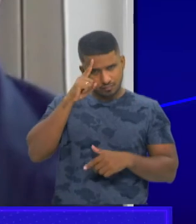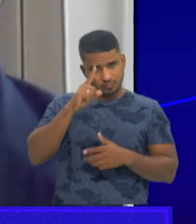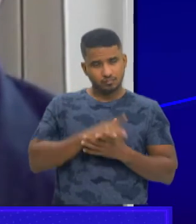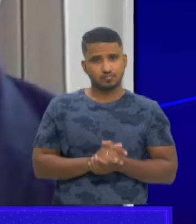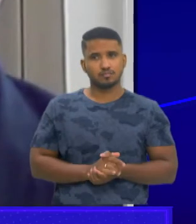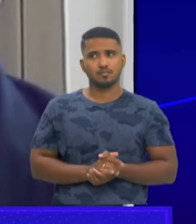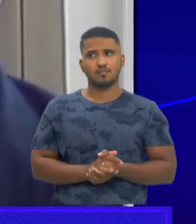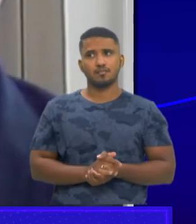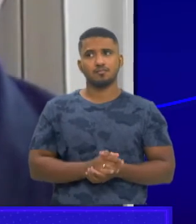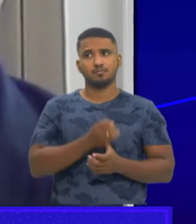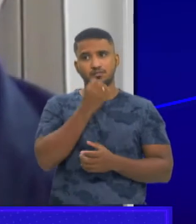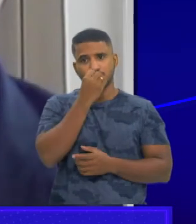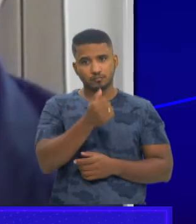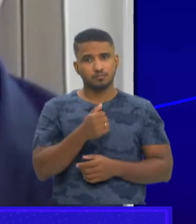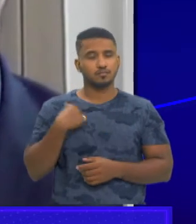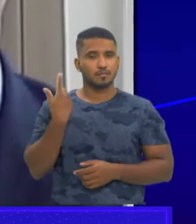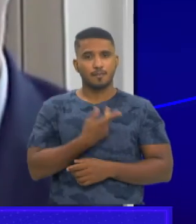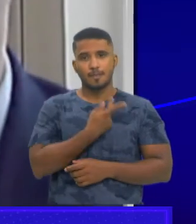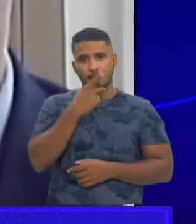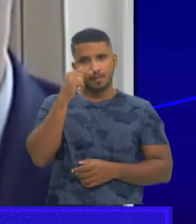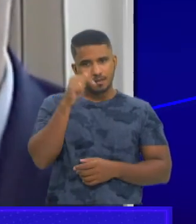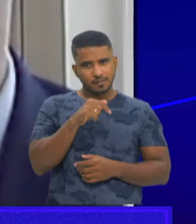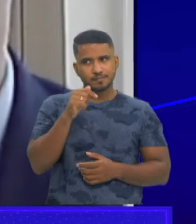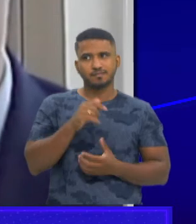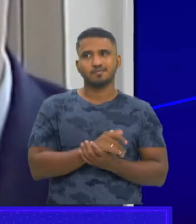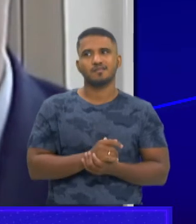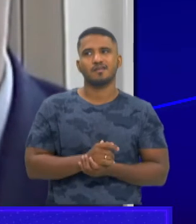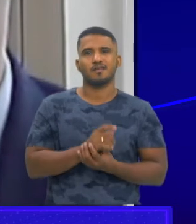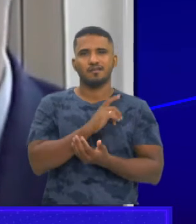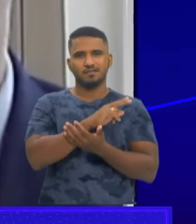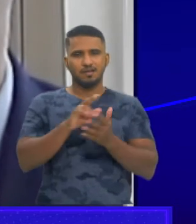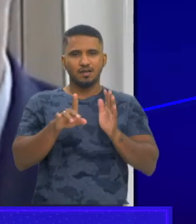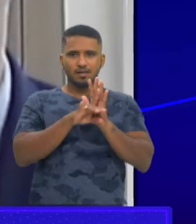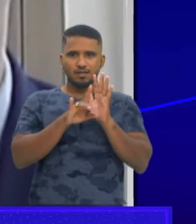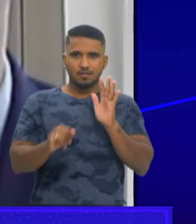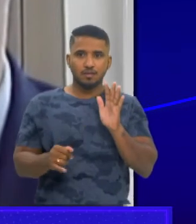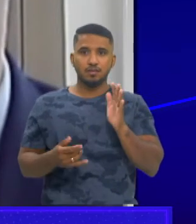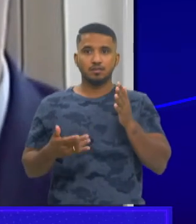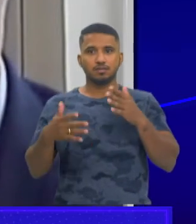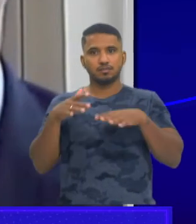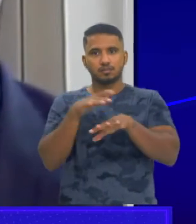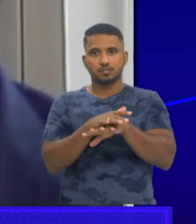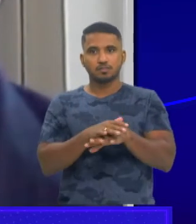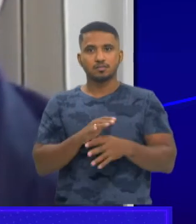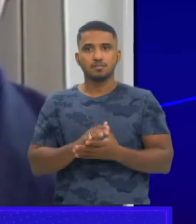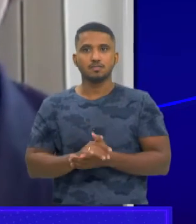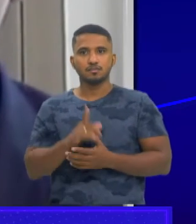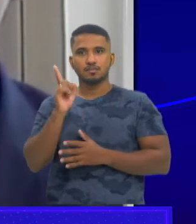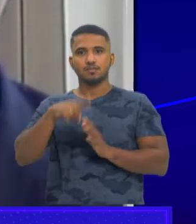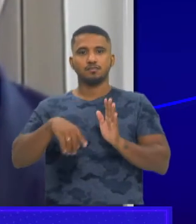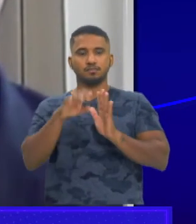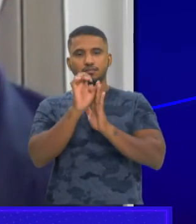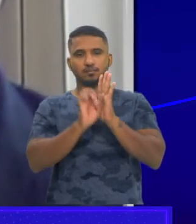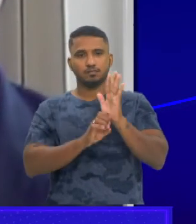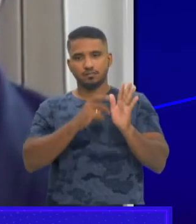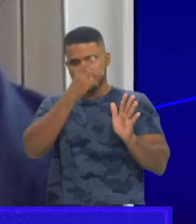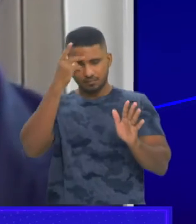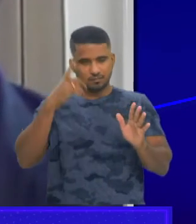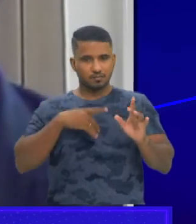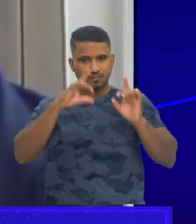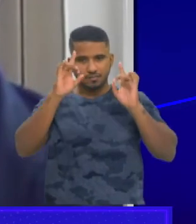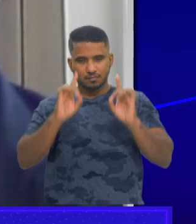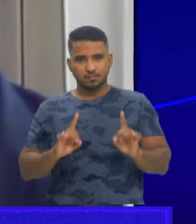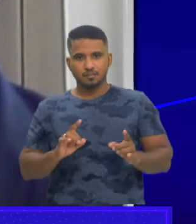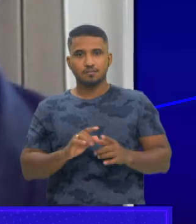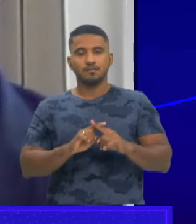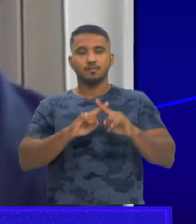Bom, doutor, nós falamos aqui bastante da Lei Brasileira de Inclusão, né? Que é o Estatuto da Pessoa com Deficiência. Mas o